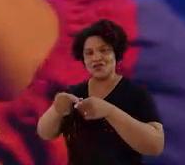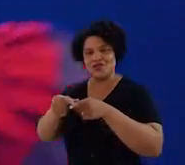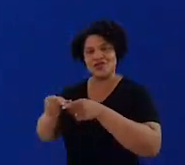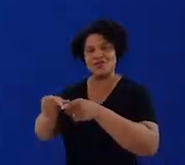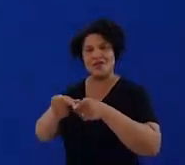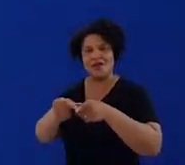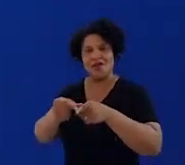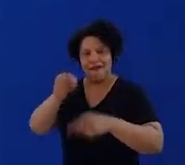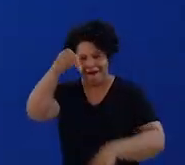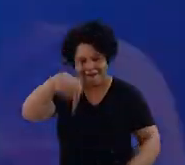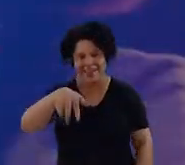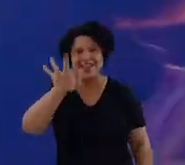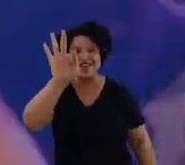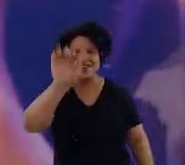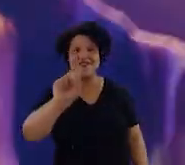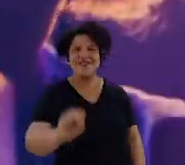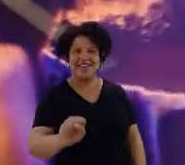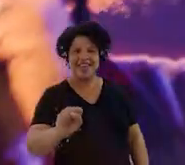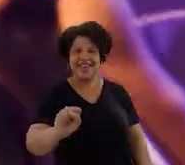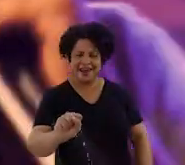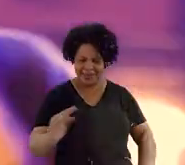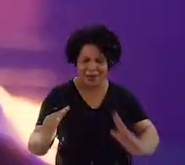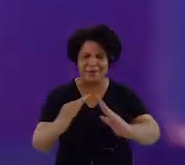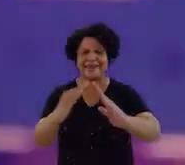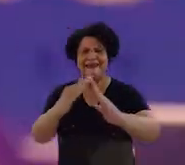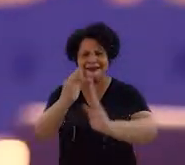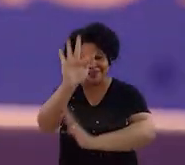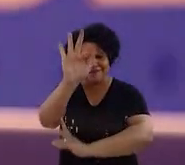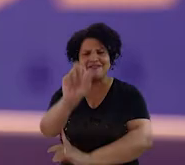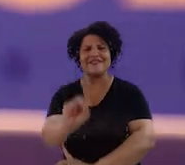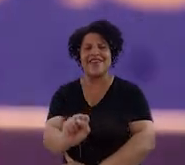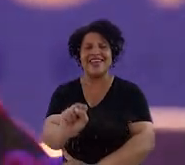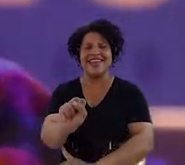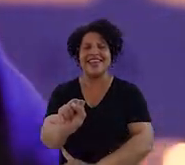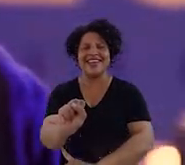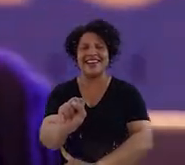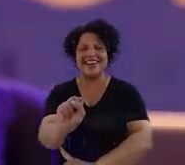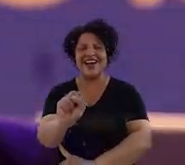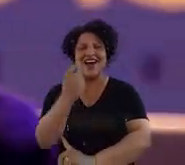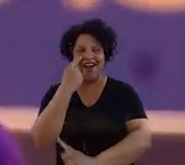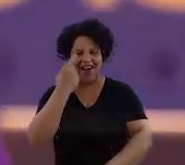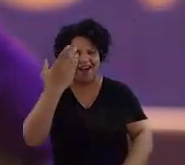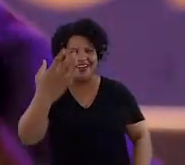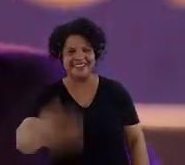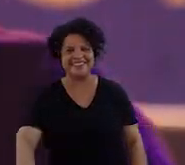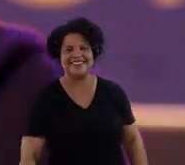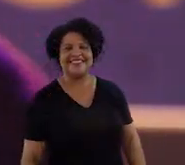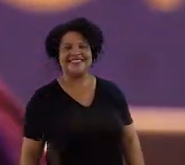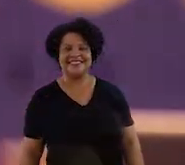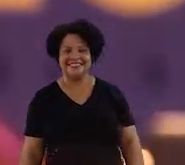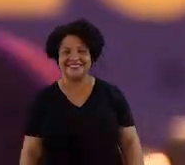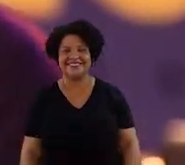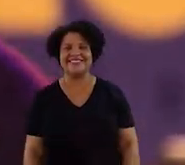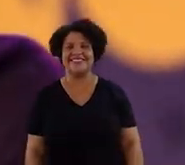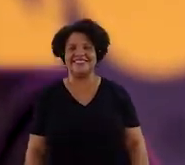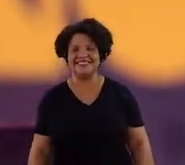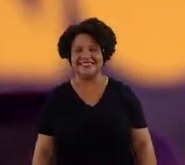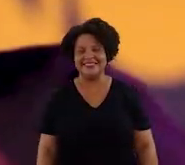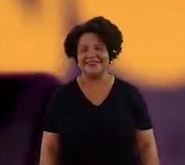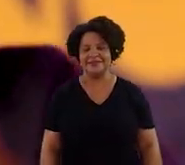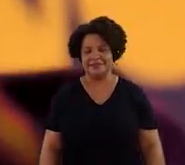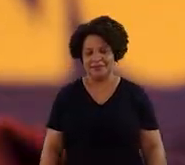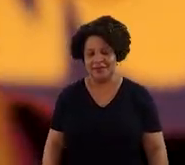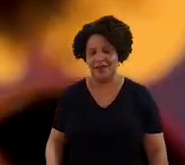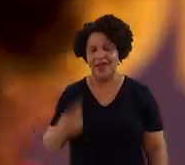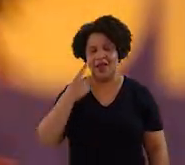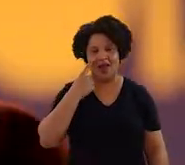Feira de Santana, tamo em casa. Qual foi esse vídeo aí?